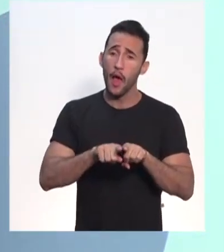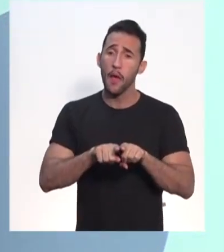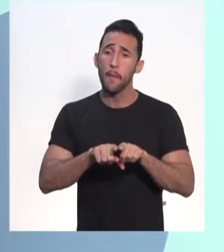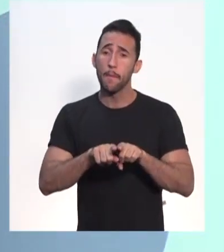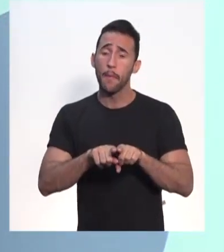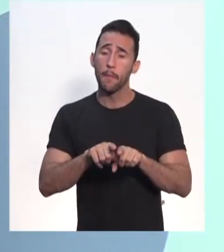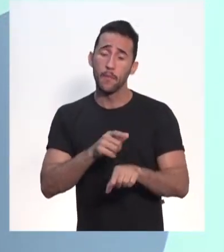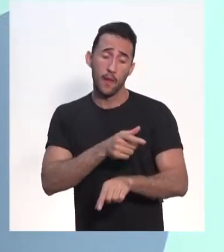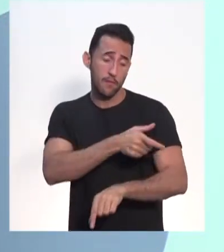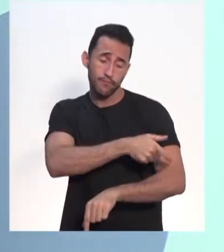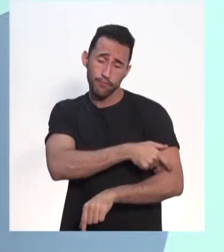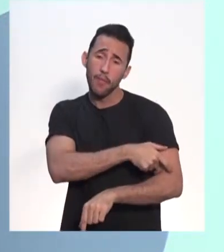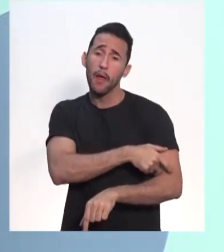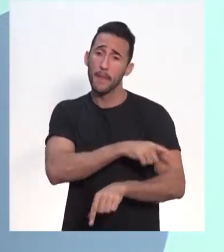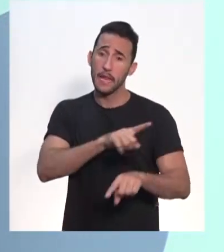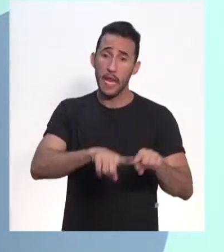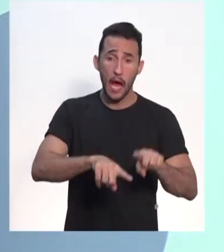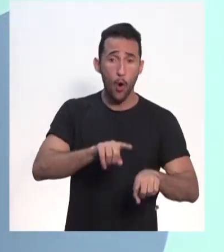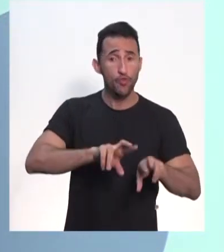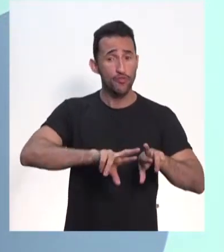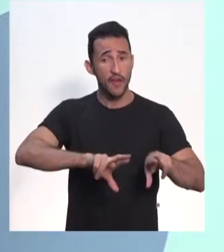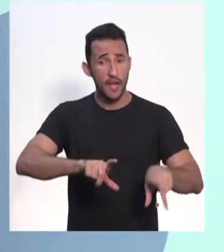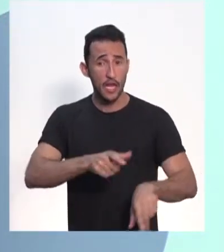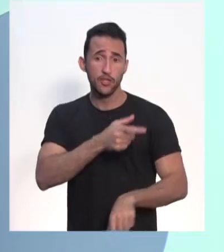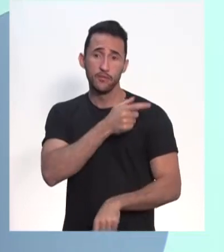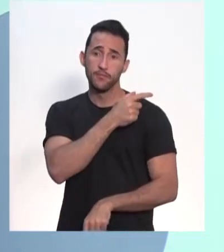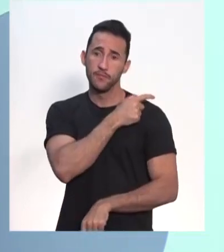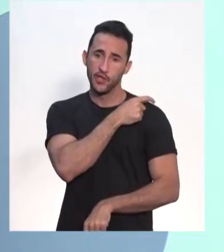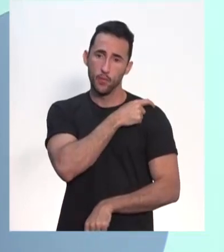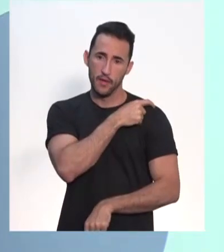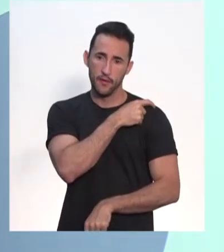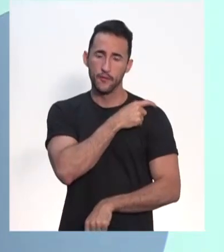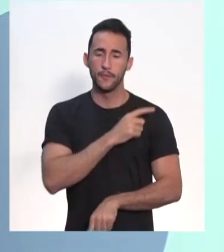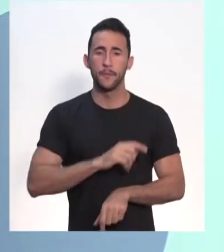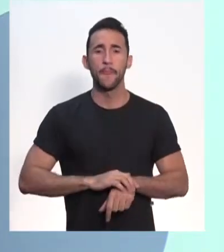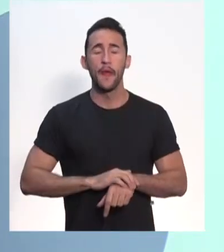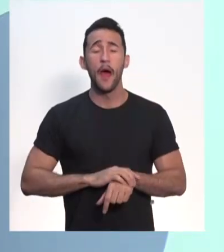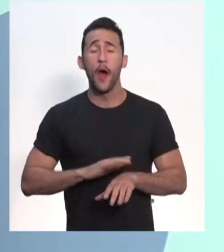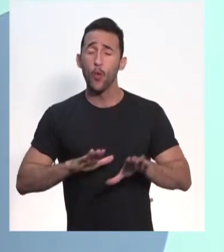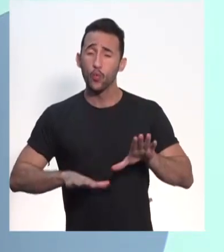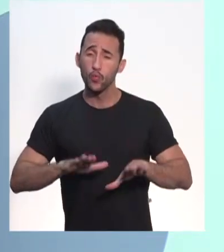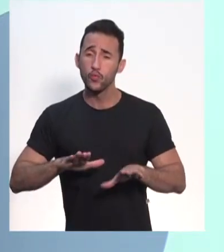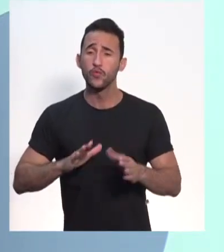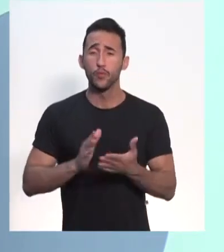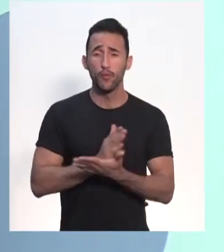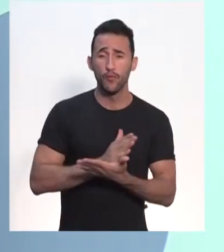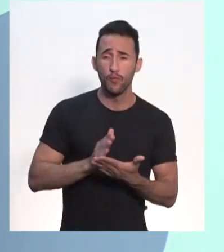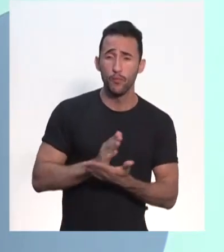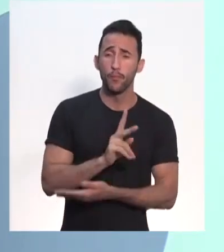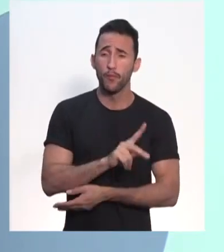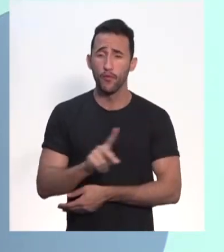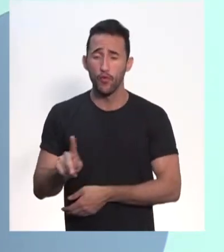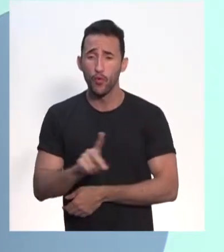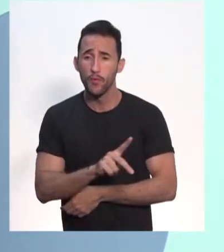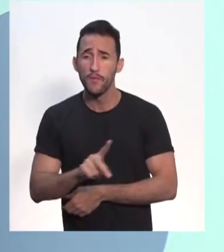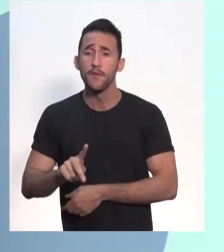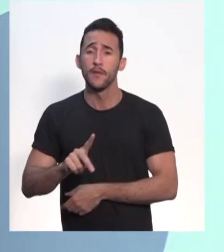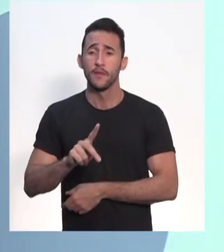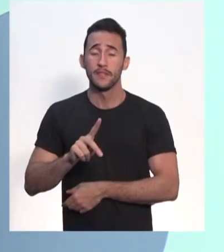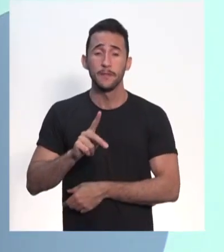com essa. A gente selecionou algumas habilidades, mas a gente sabe que os professores fizeram uma retomada lá no começo do ano e